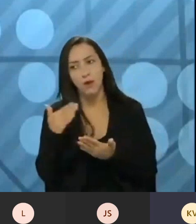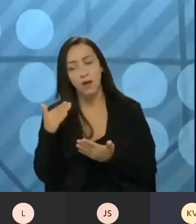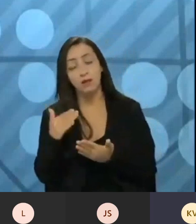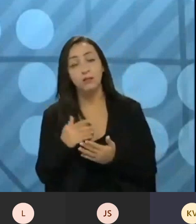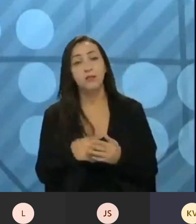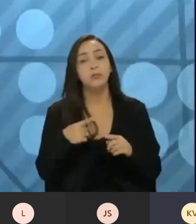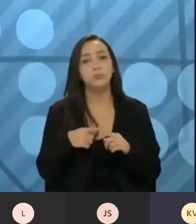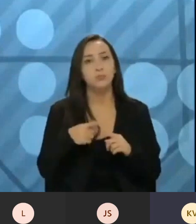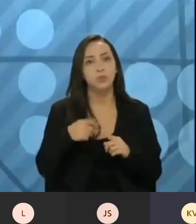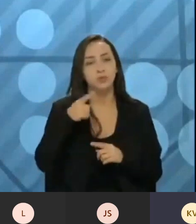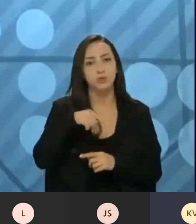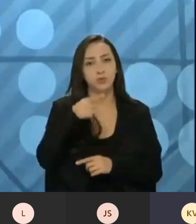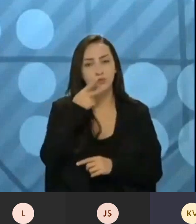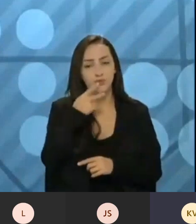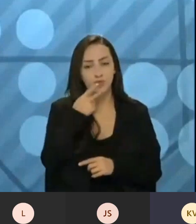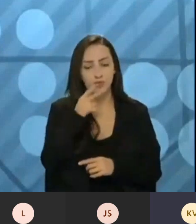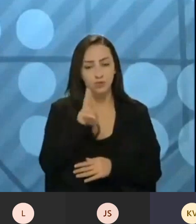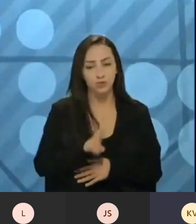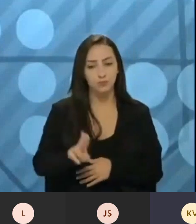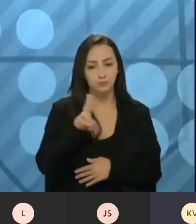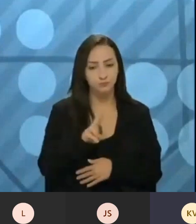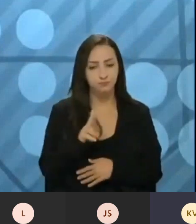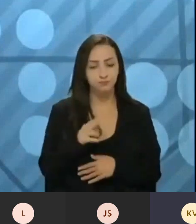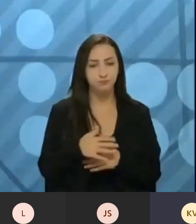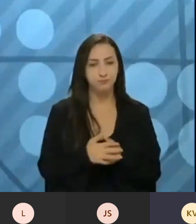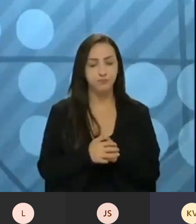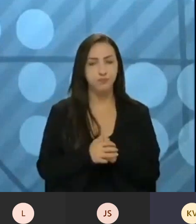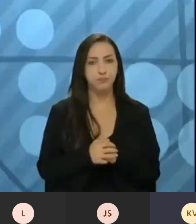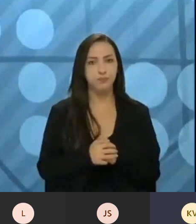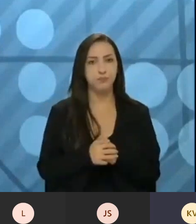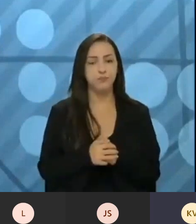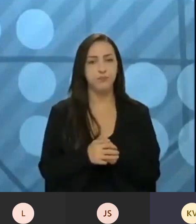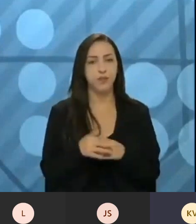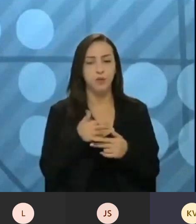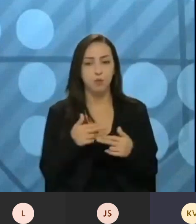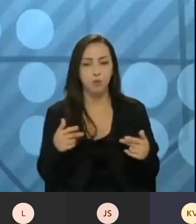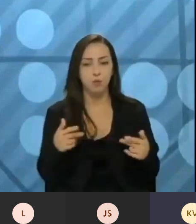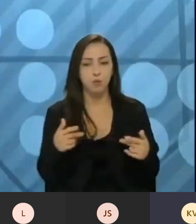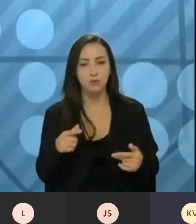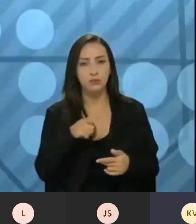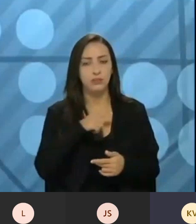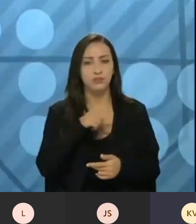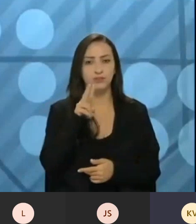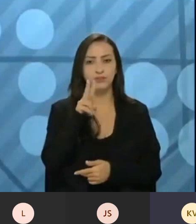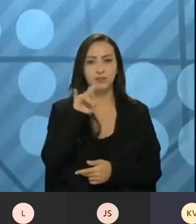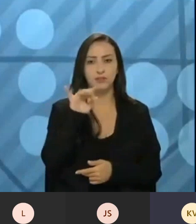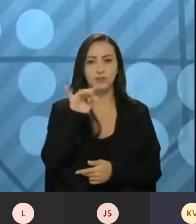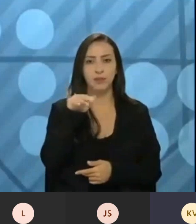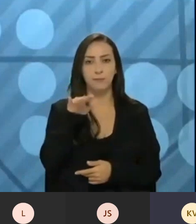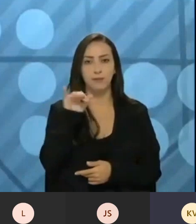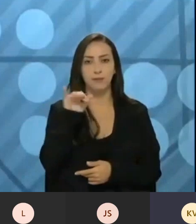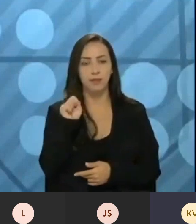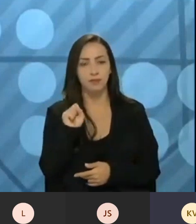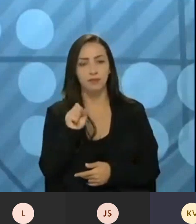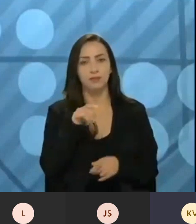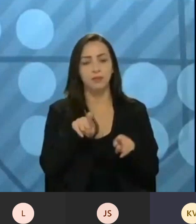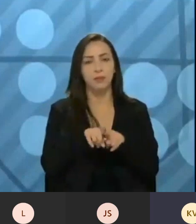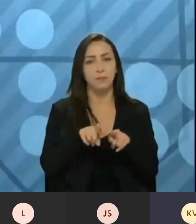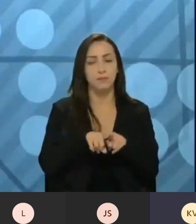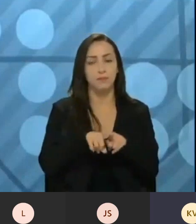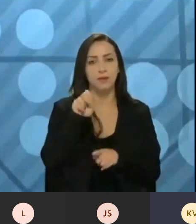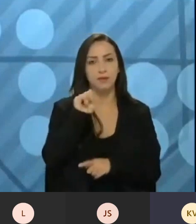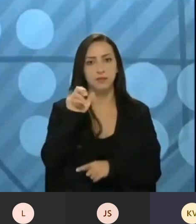a gente fala de fazer o uso de substâncias que são compostas por vitaminas e sais minerais,